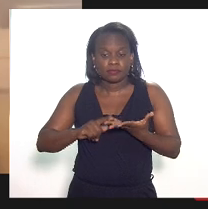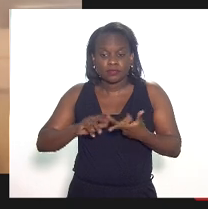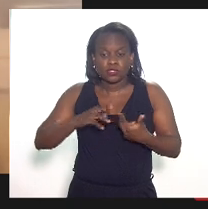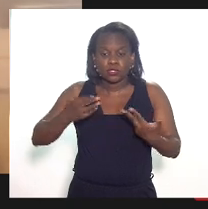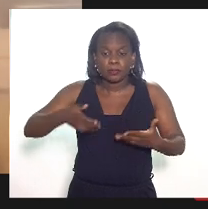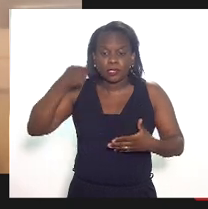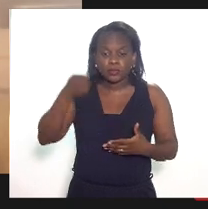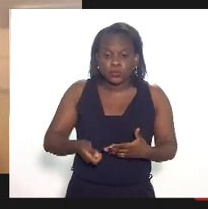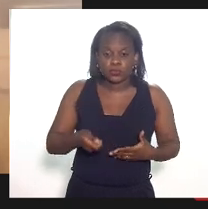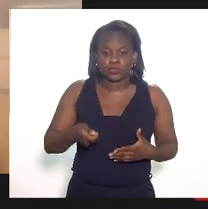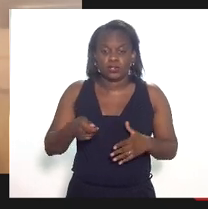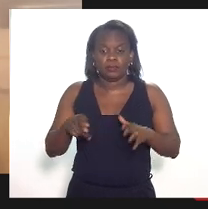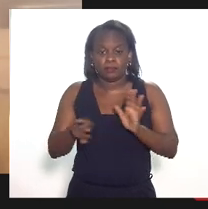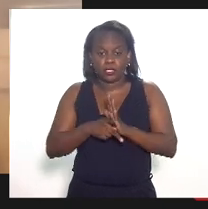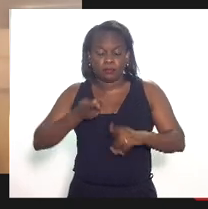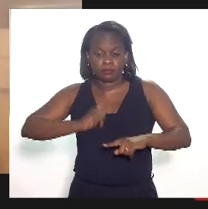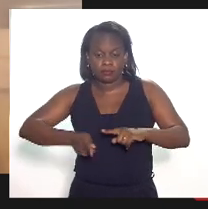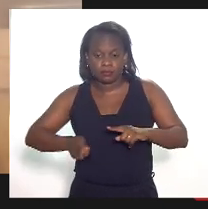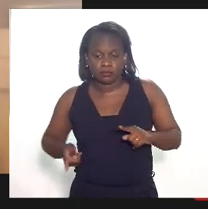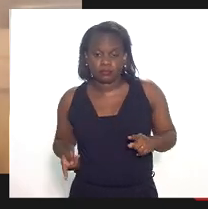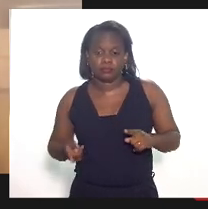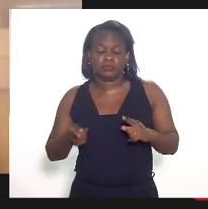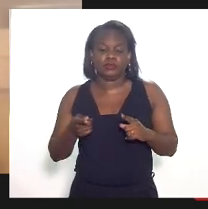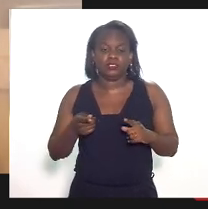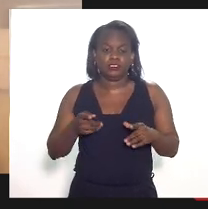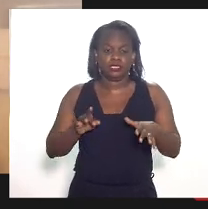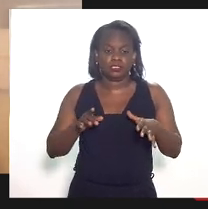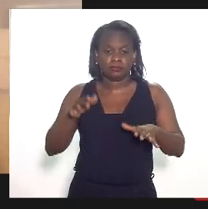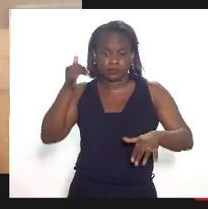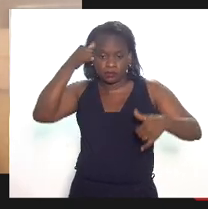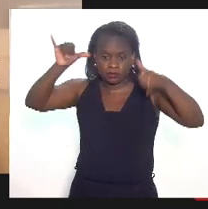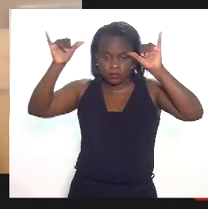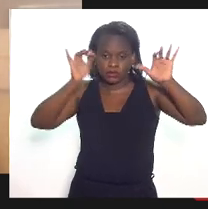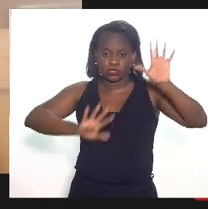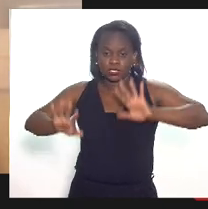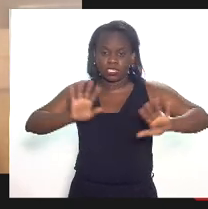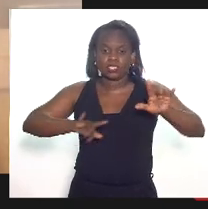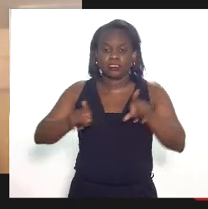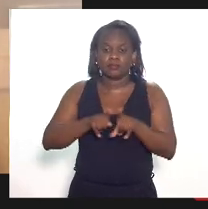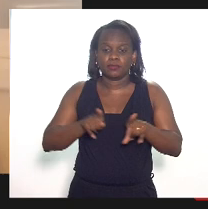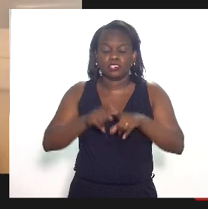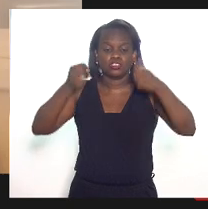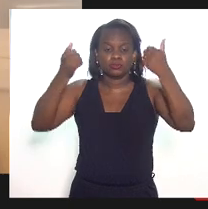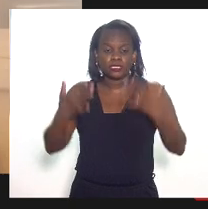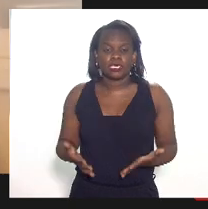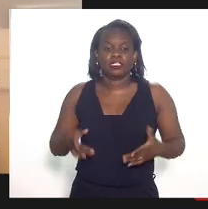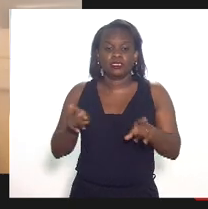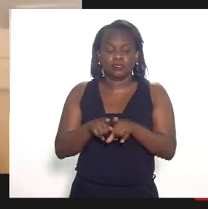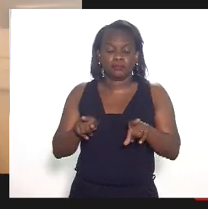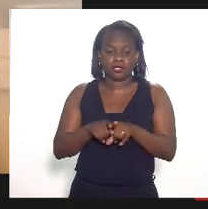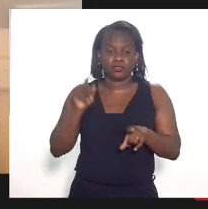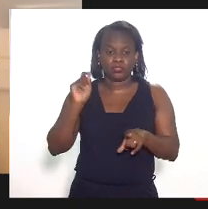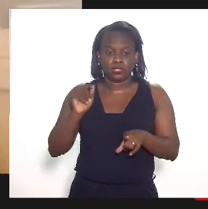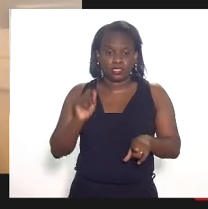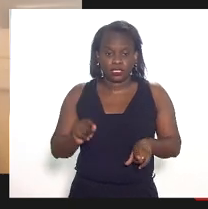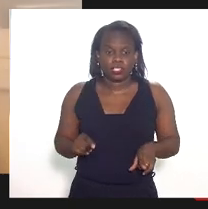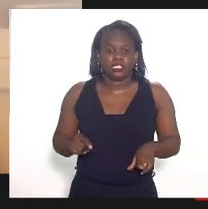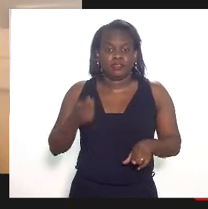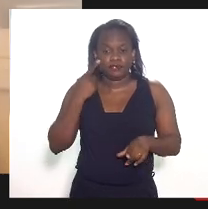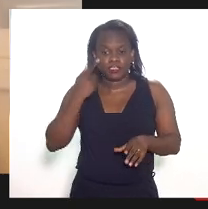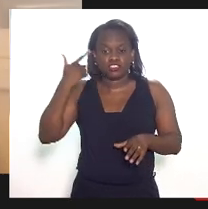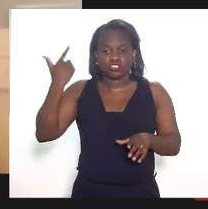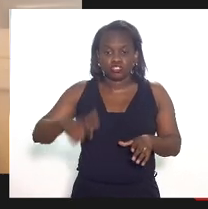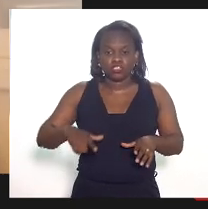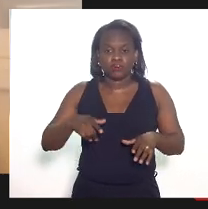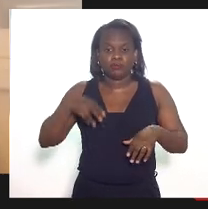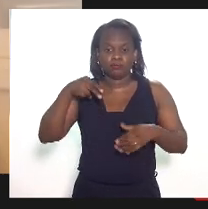duras em relação à restrição, né, de medidas preventivas, e não podemos deixar de mencionar também de ser revista a questão